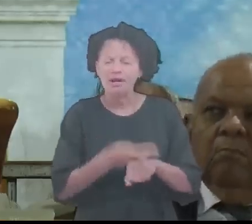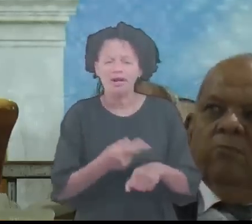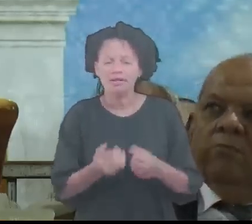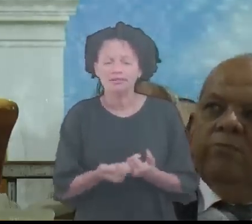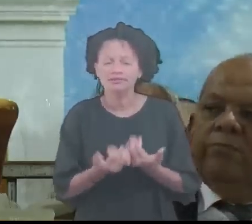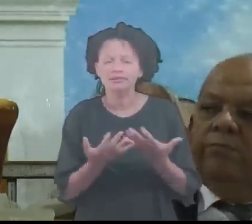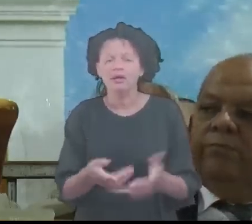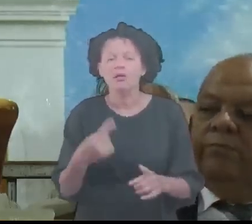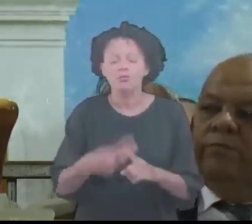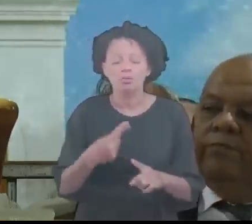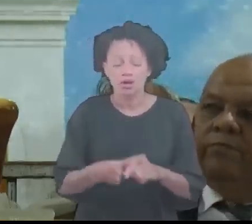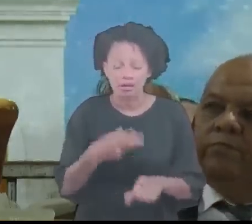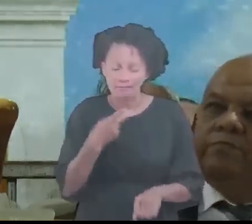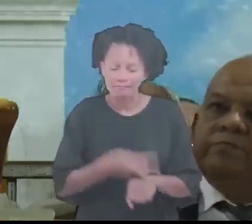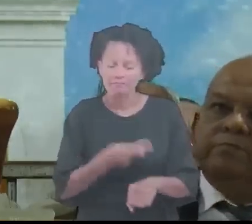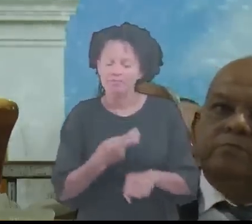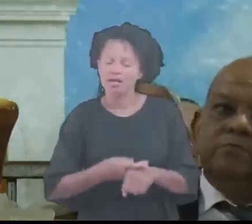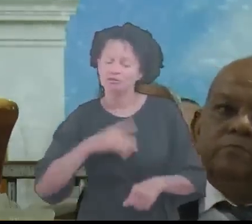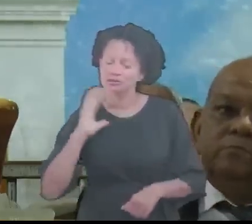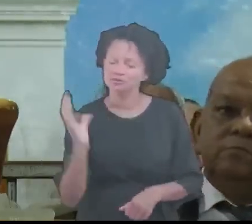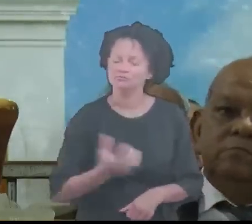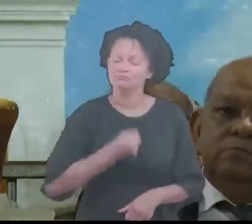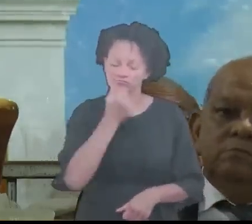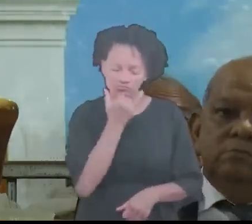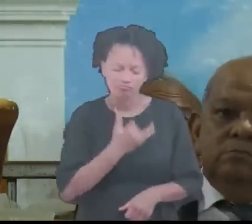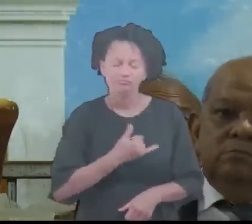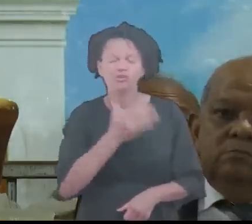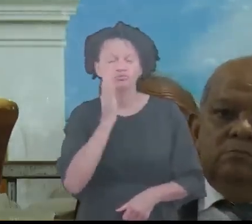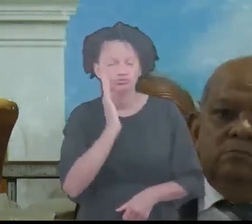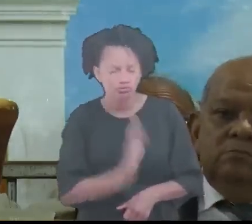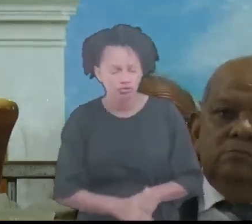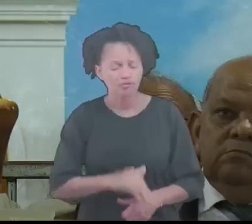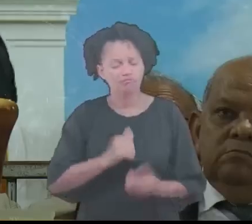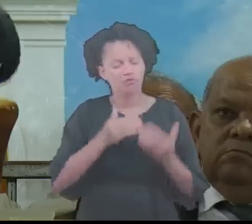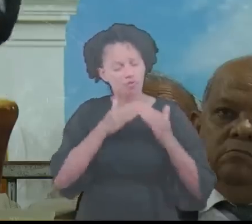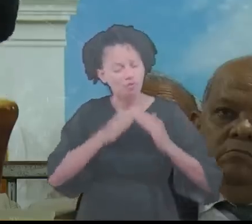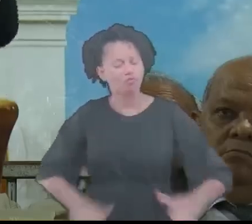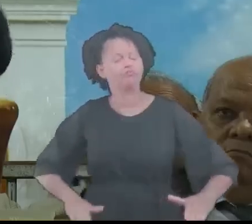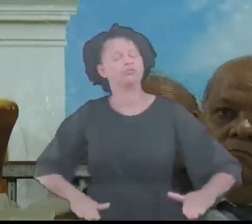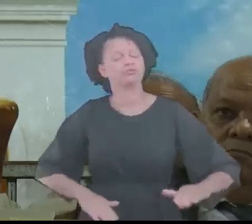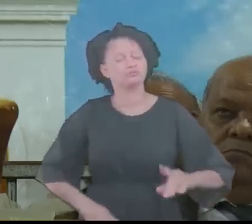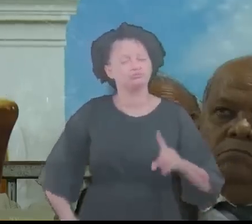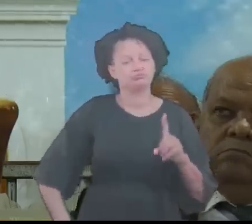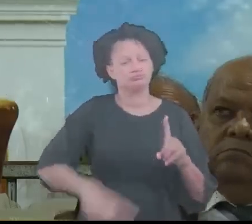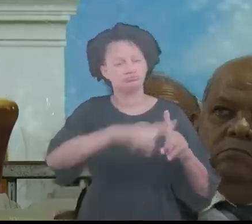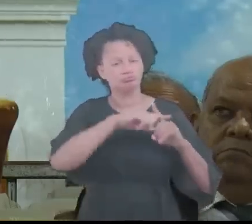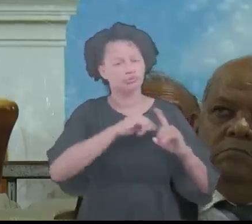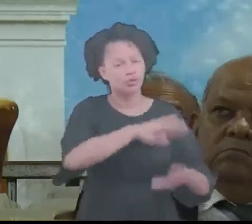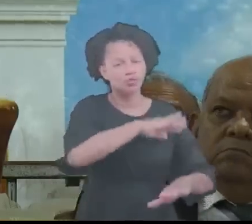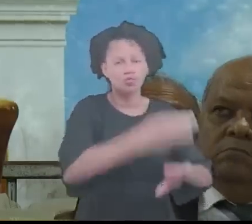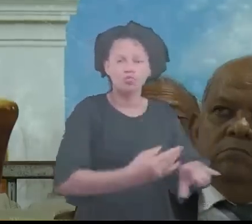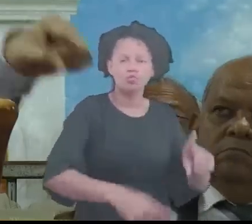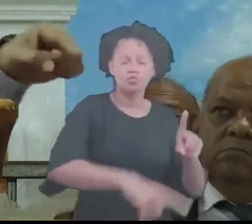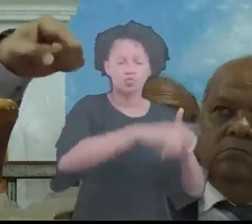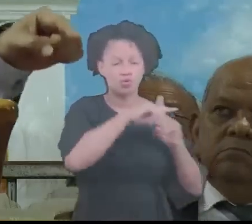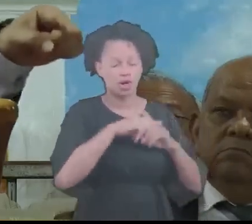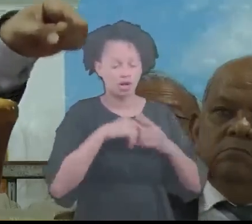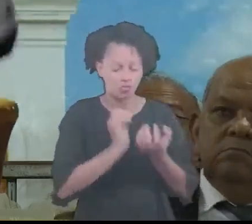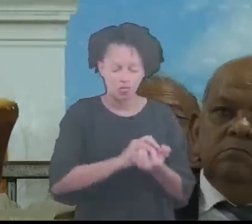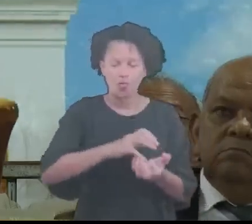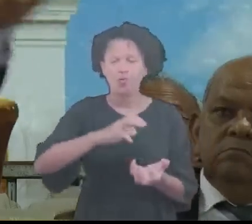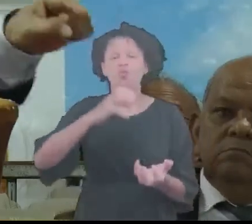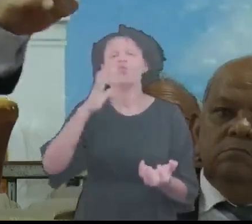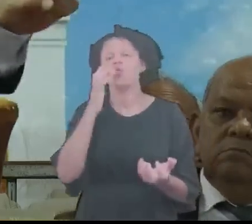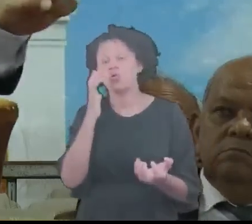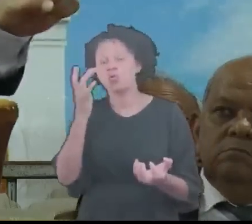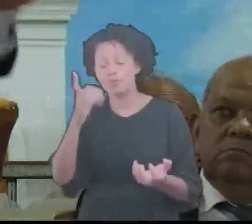nossa redenção já foi paga na cruz do Calvário. A joia é de ouro, mas é cravejada